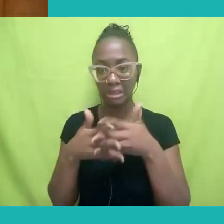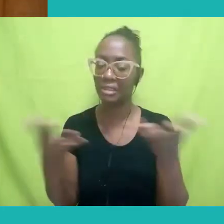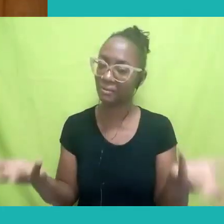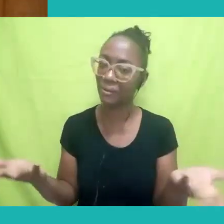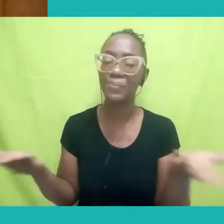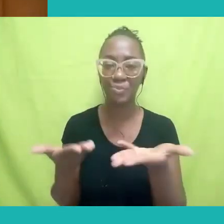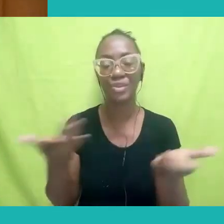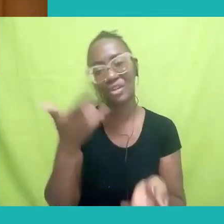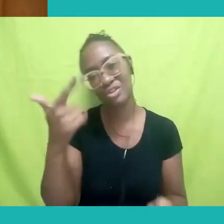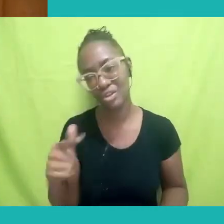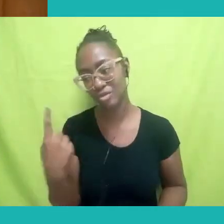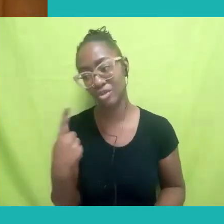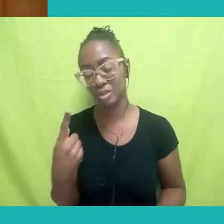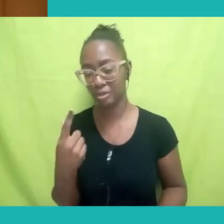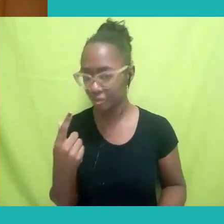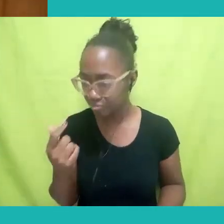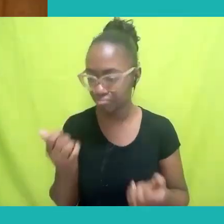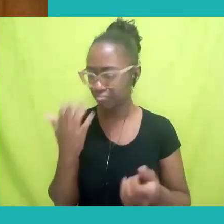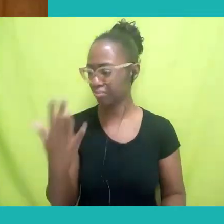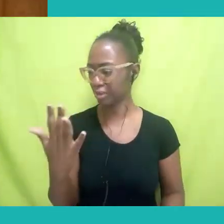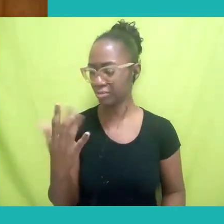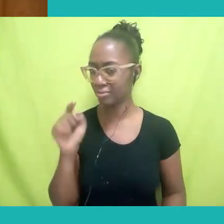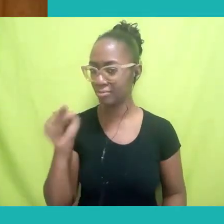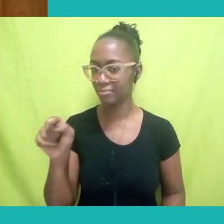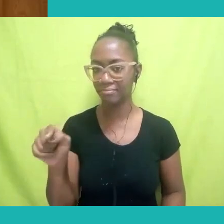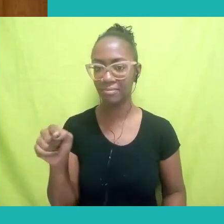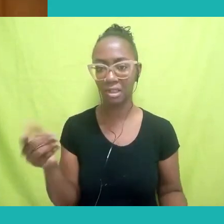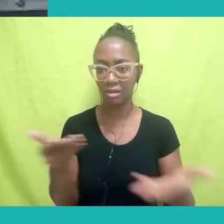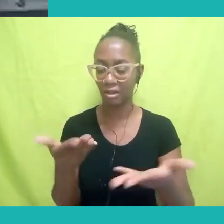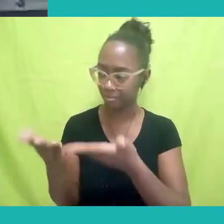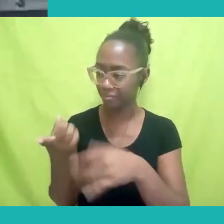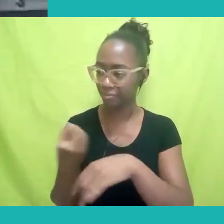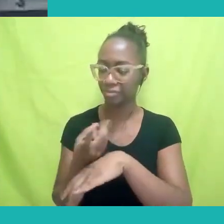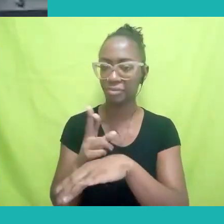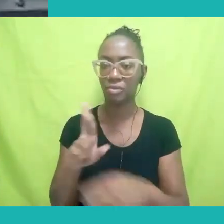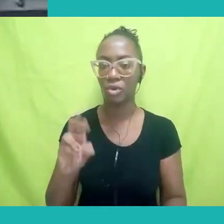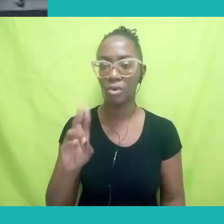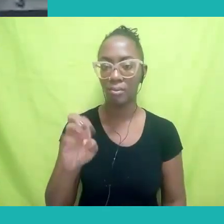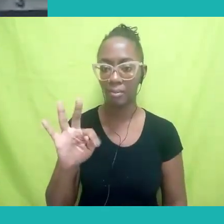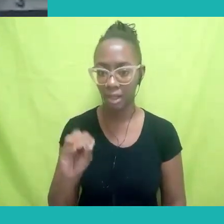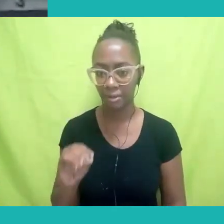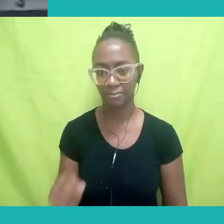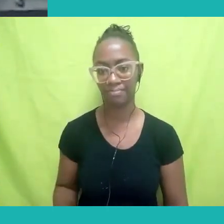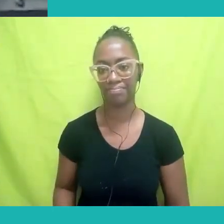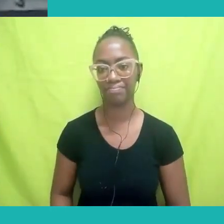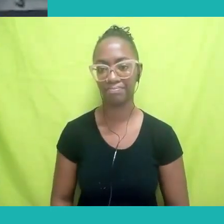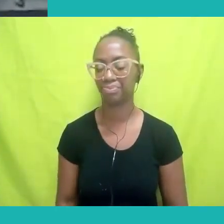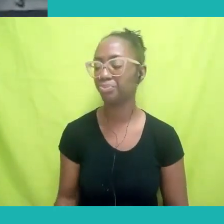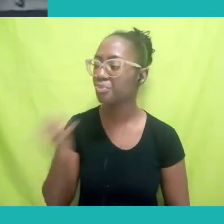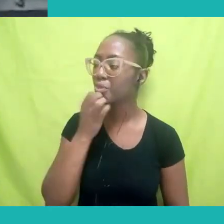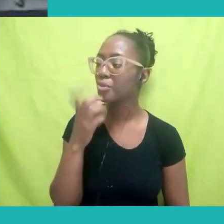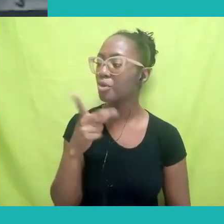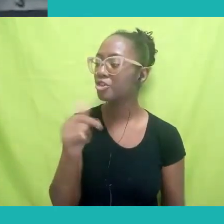vai enfrentar. Com a palavra, doutor Roberto, por gentileza. Bom dia a todos. Inicialmente, eu gostaria